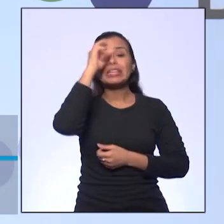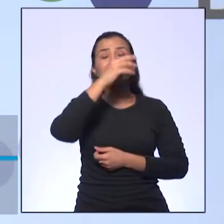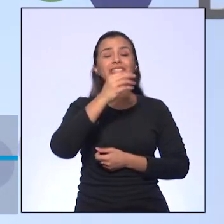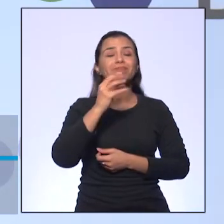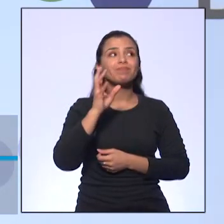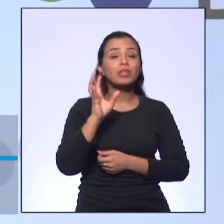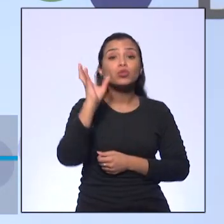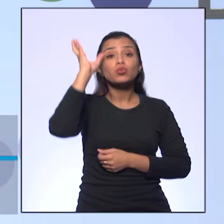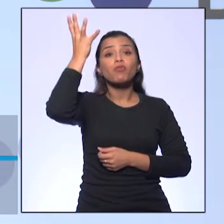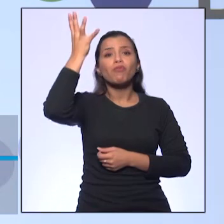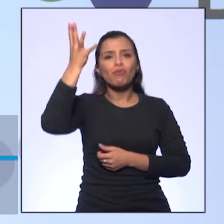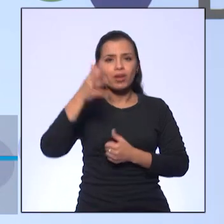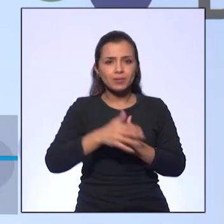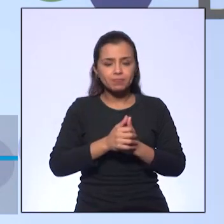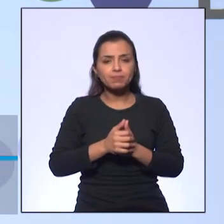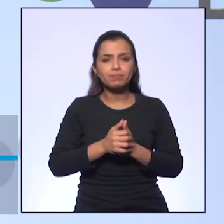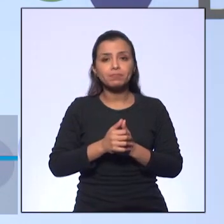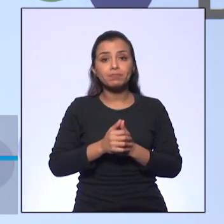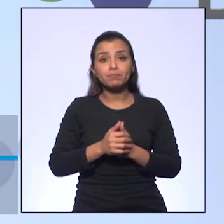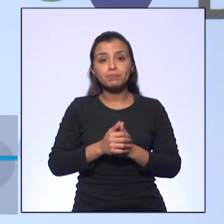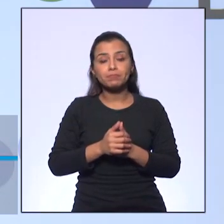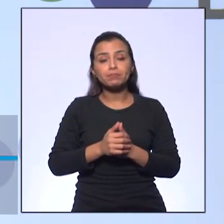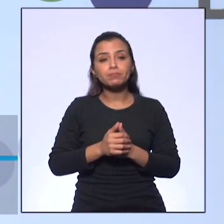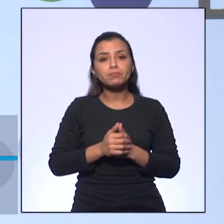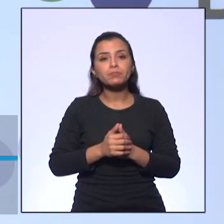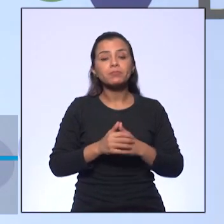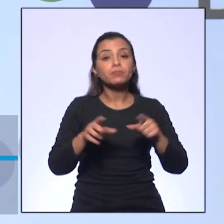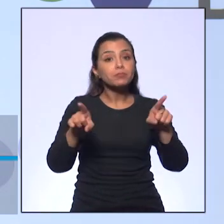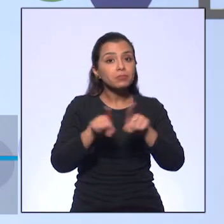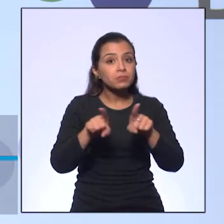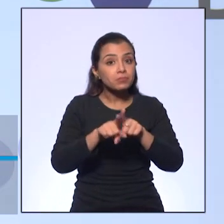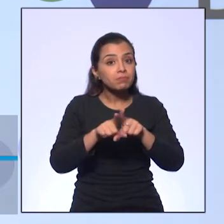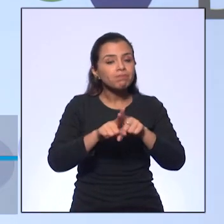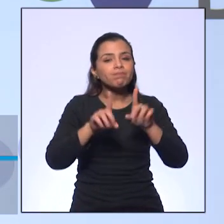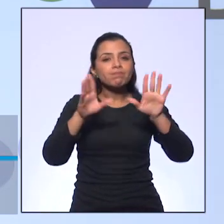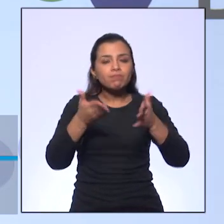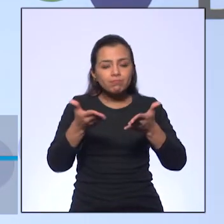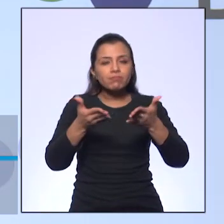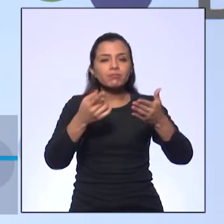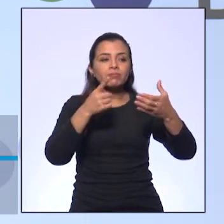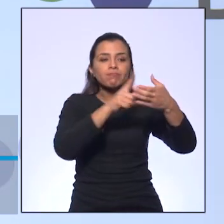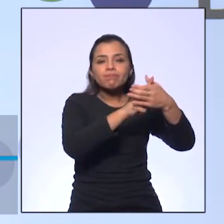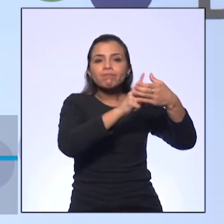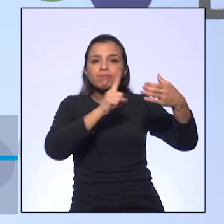resolvê-los. Ainda mais com essa questão do distanciamento social. Eu estava falando